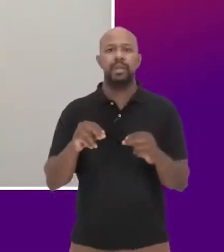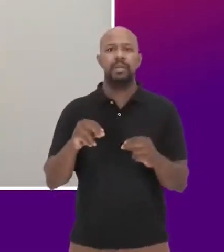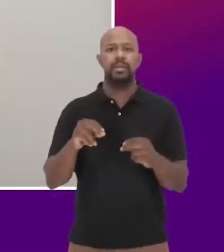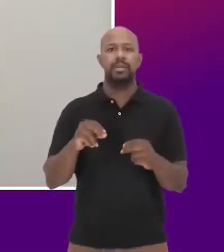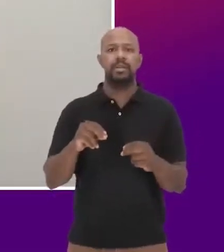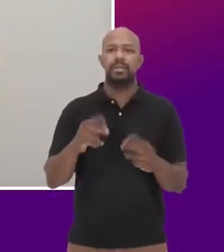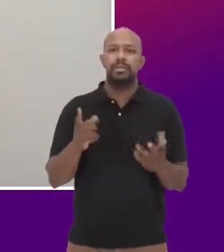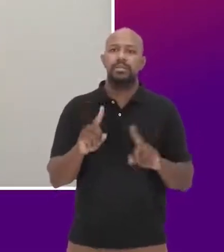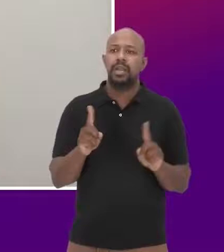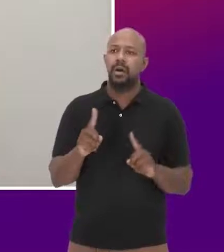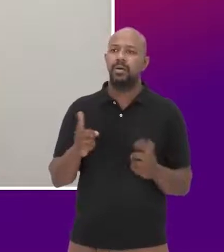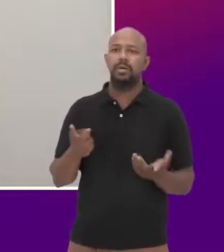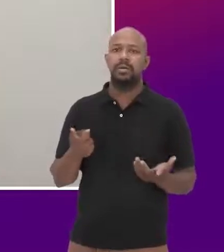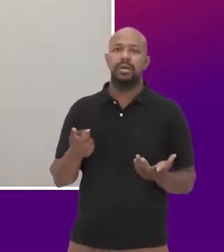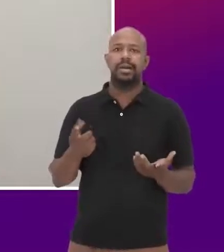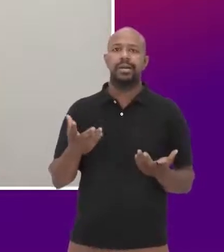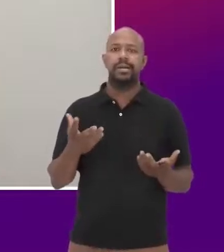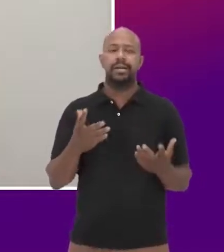trocando ideias,